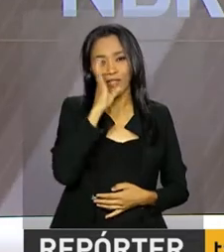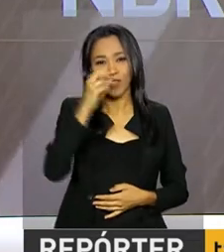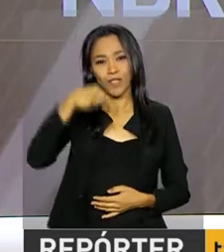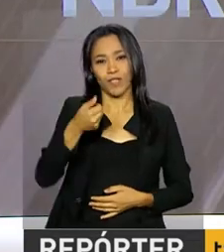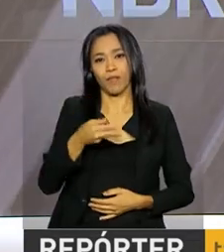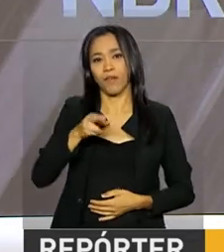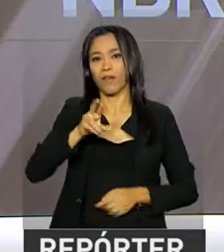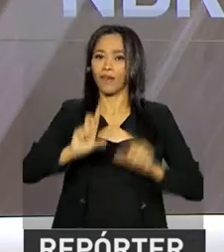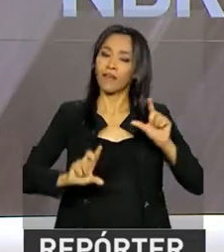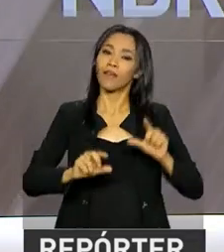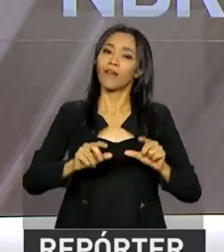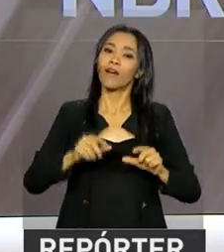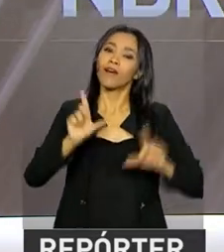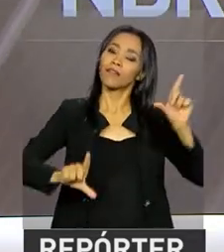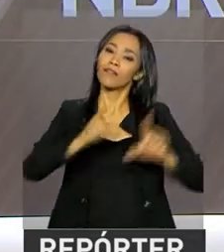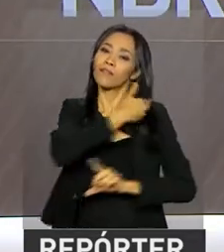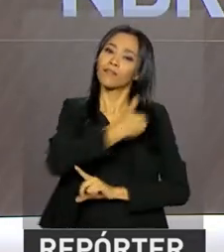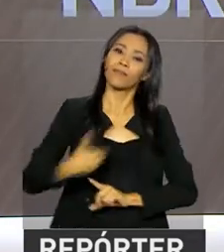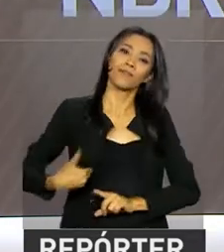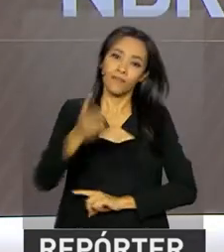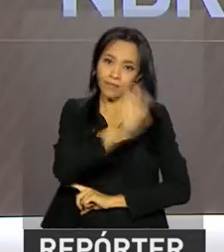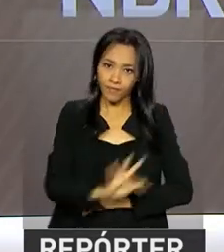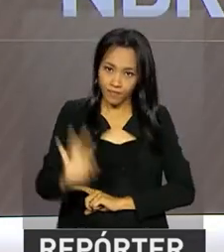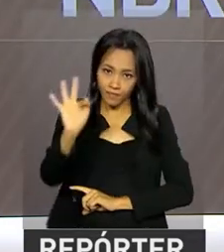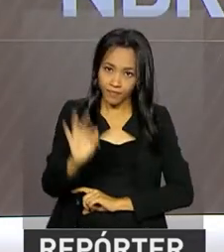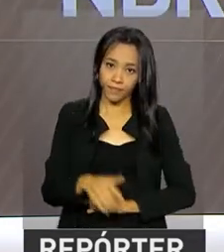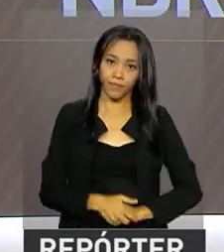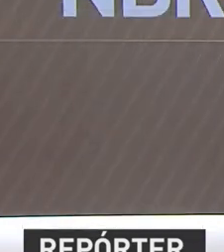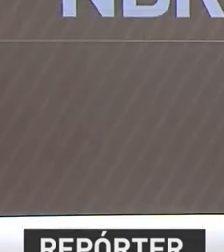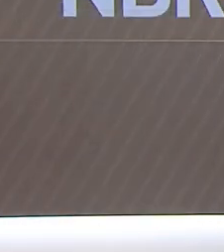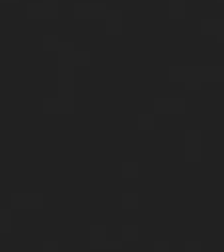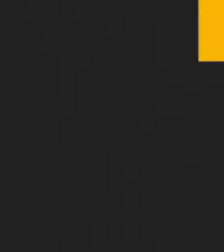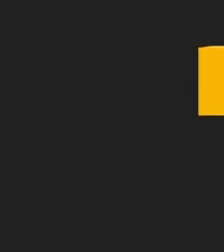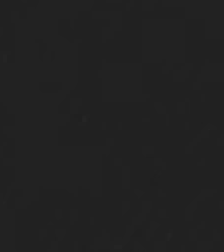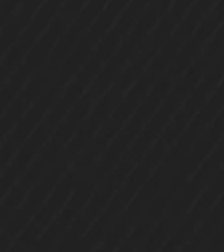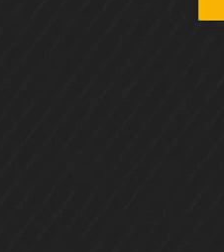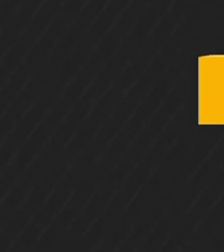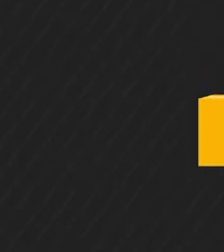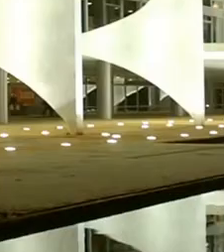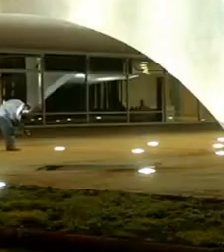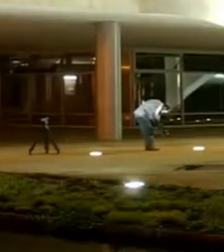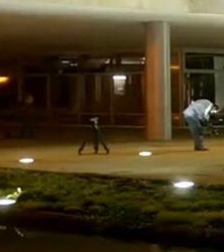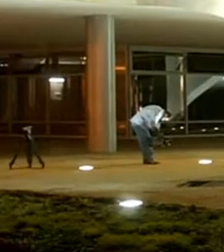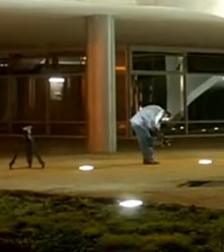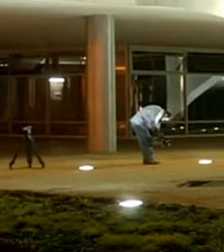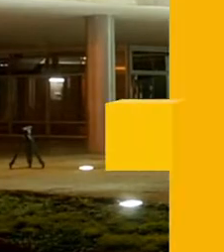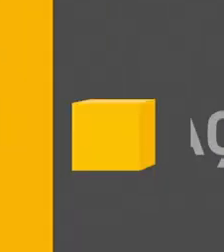gente aqui na NBR, a TV do Governo Federal.